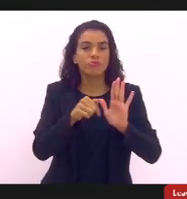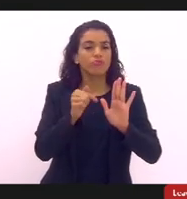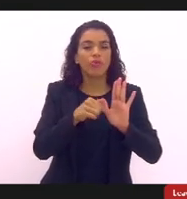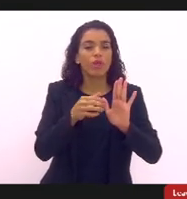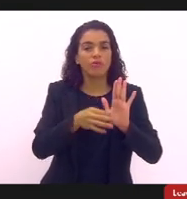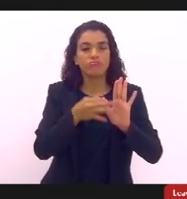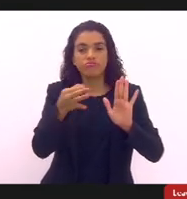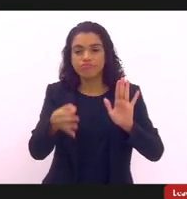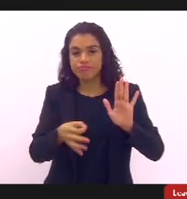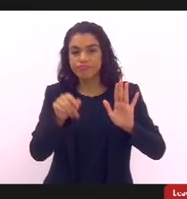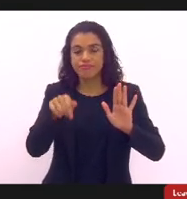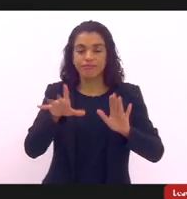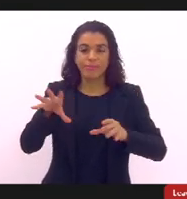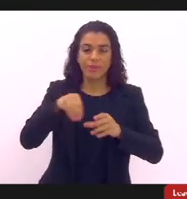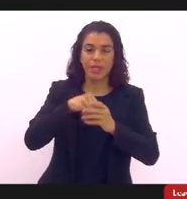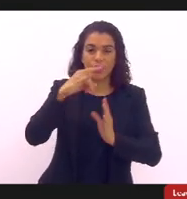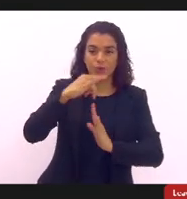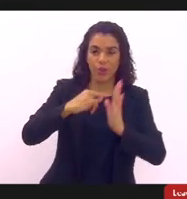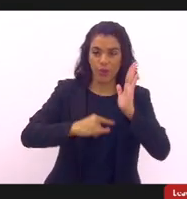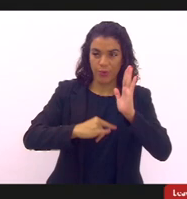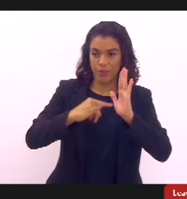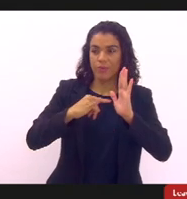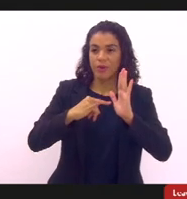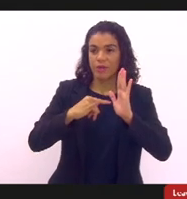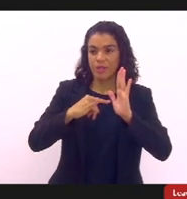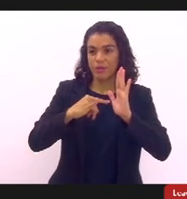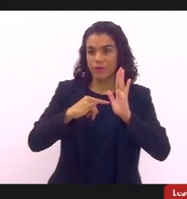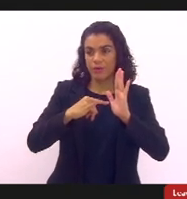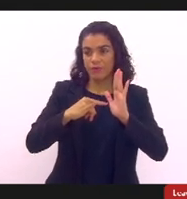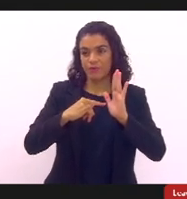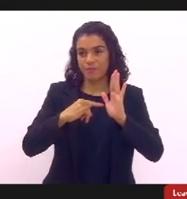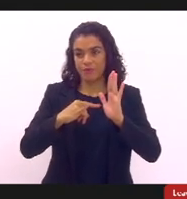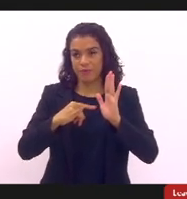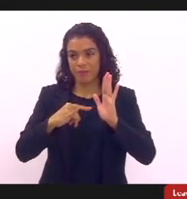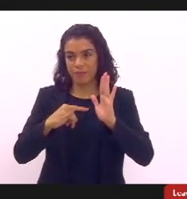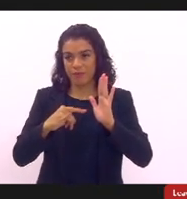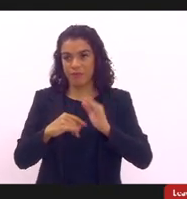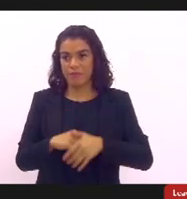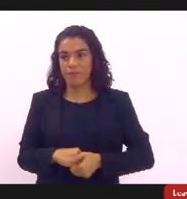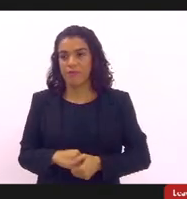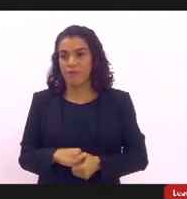aventada dentro do documento do conselho, que é a